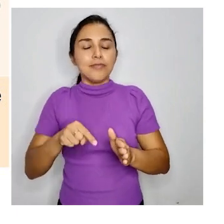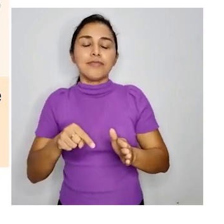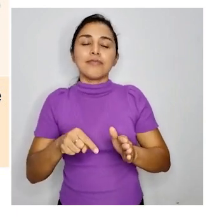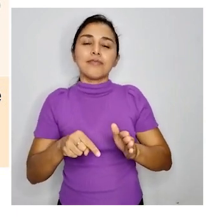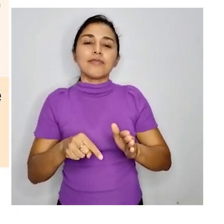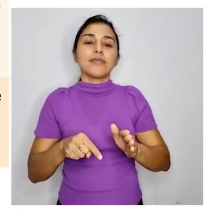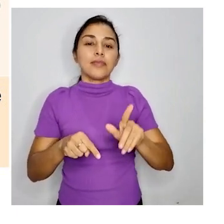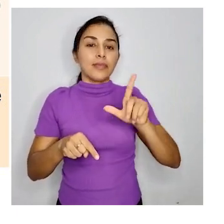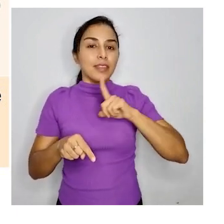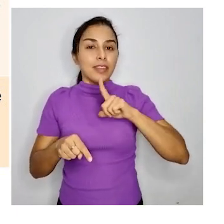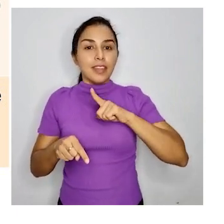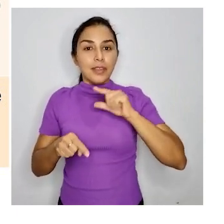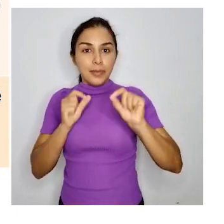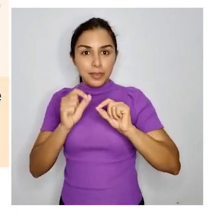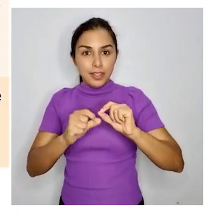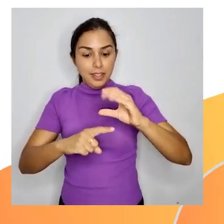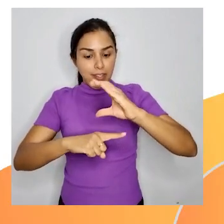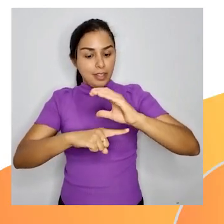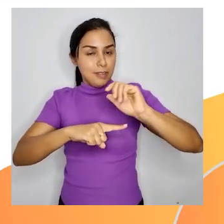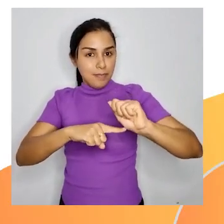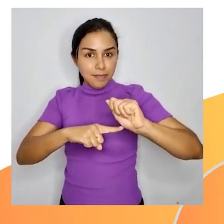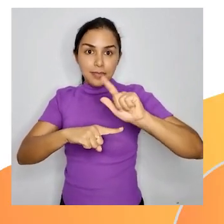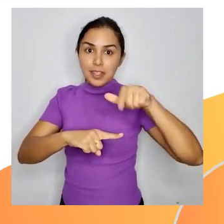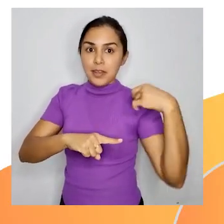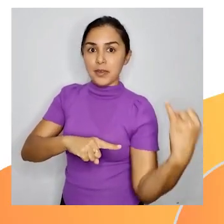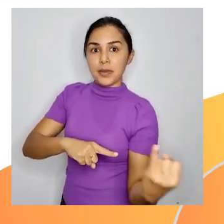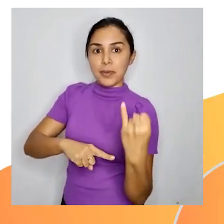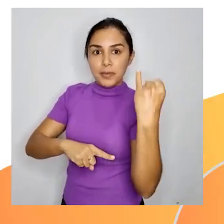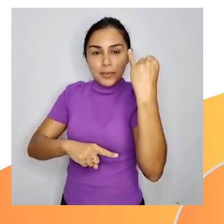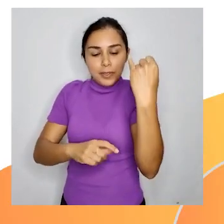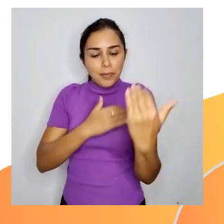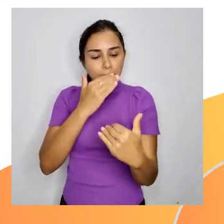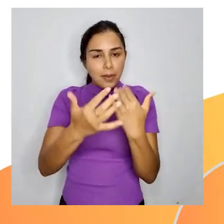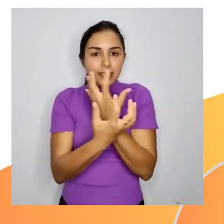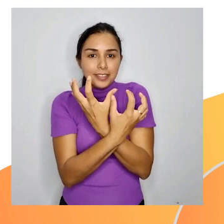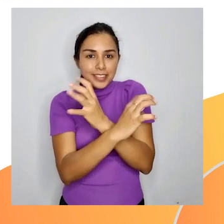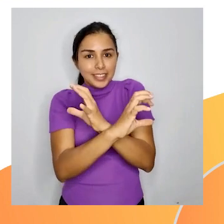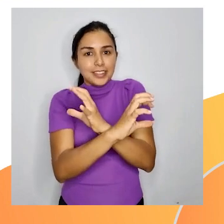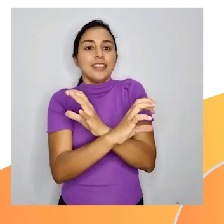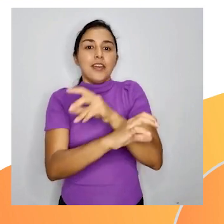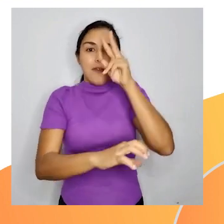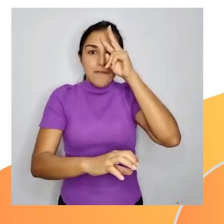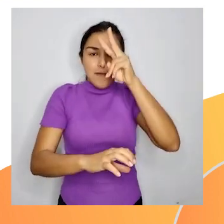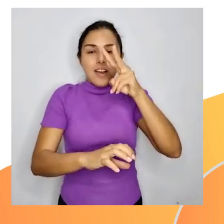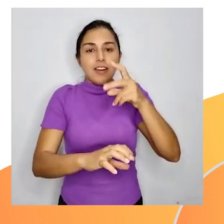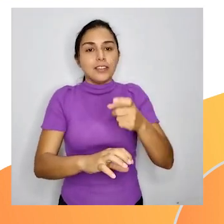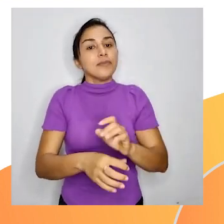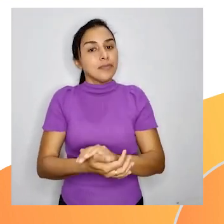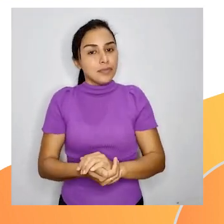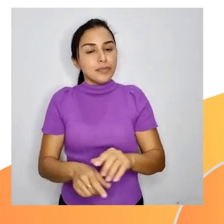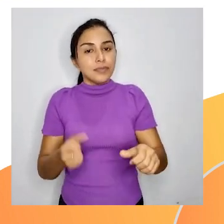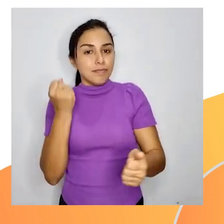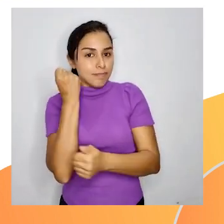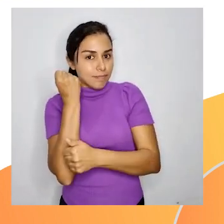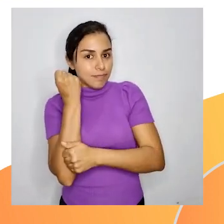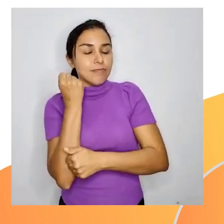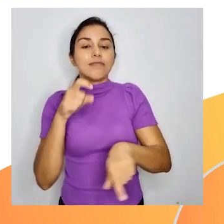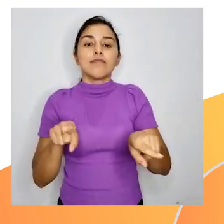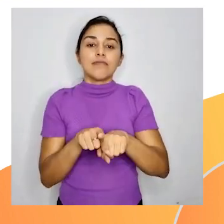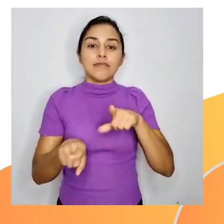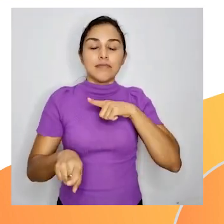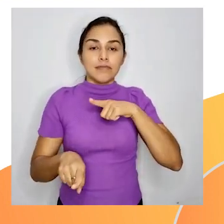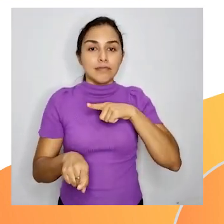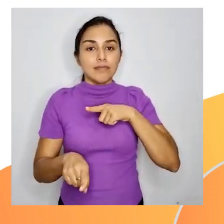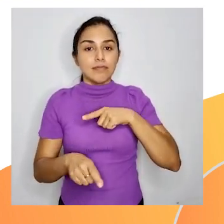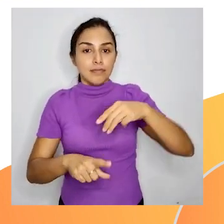chamada aipim. A macaxeira é rica em cálcio, extremamente importante para o tecido ósseo, o desenvolvimento desse tecido, entre outras funções do nosso